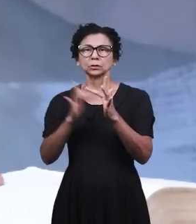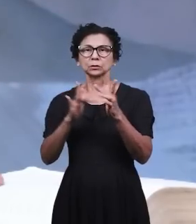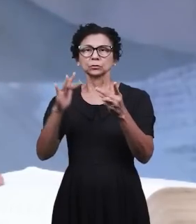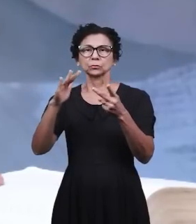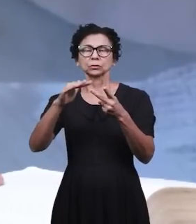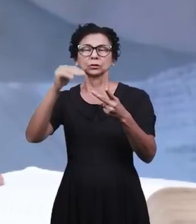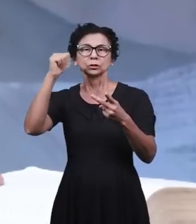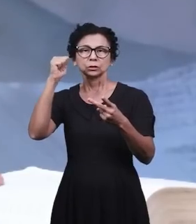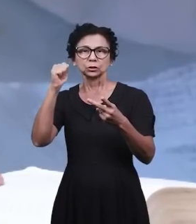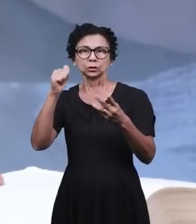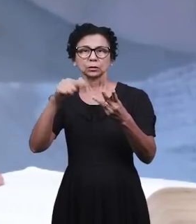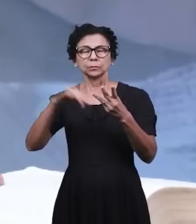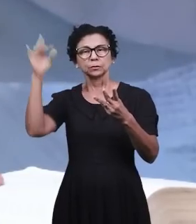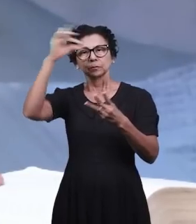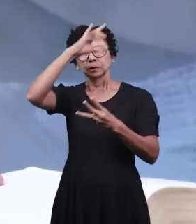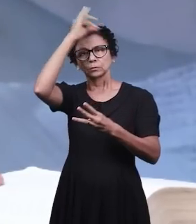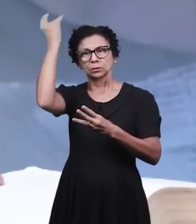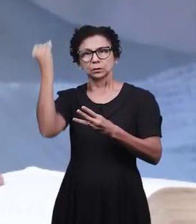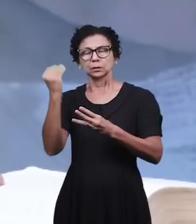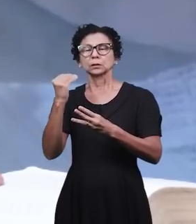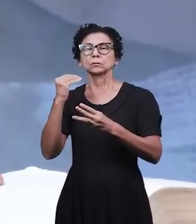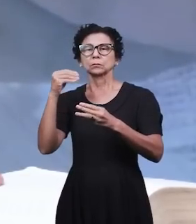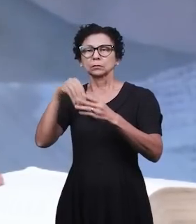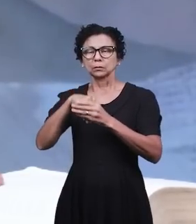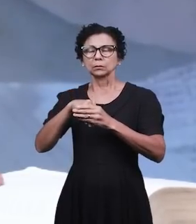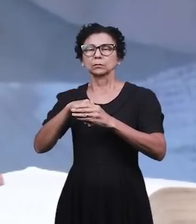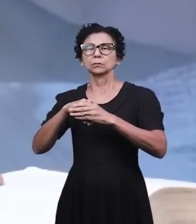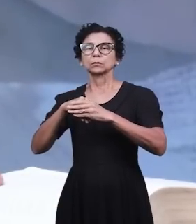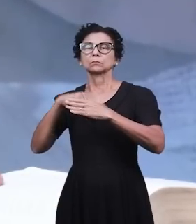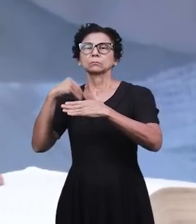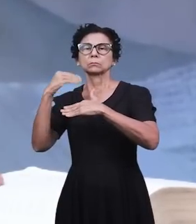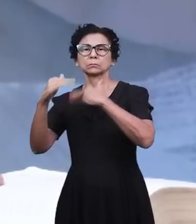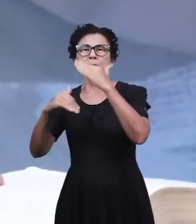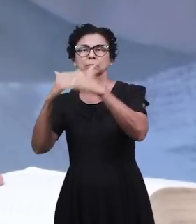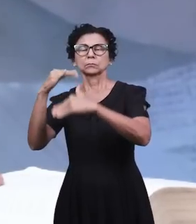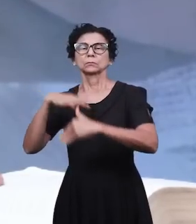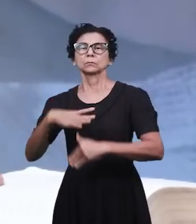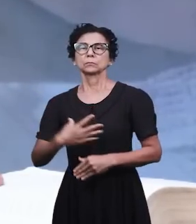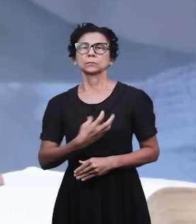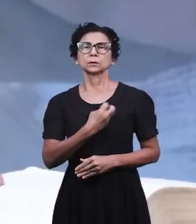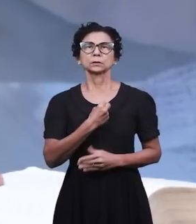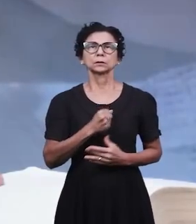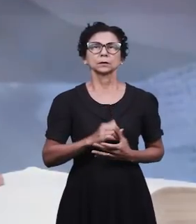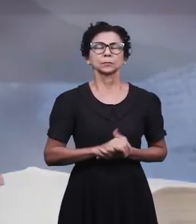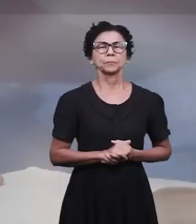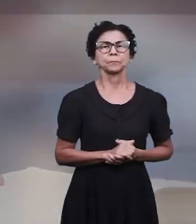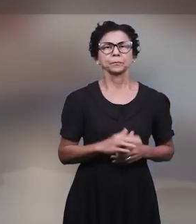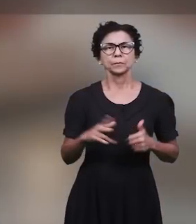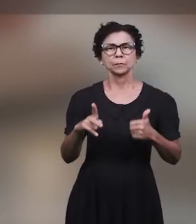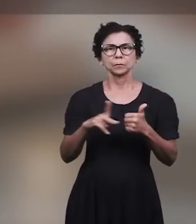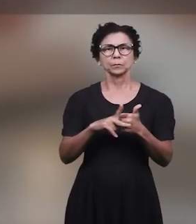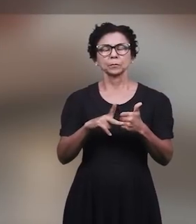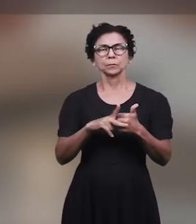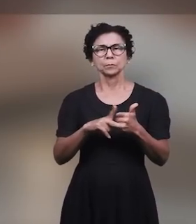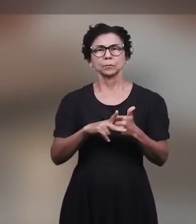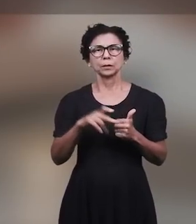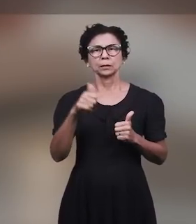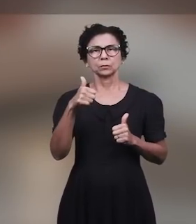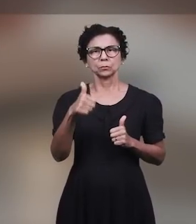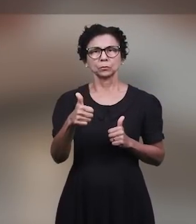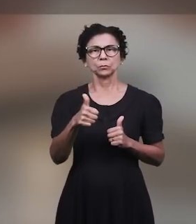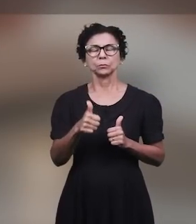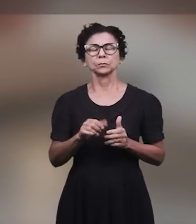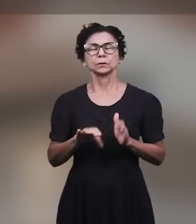um processo de salvação. Então é o que nós lemos na palavra, que, por exemplo, em 1 Pedro 1:2, eleitos segundo a presença de